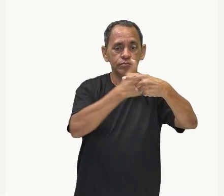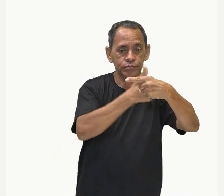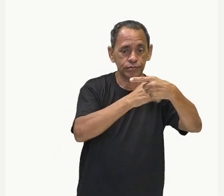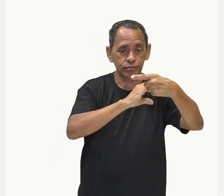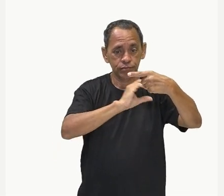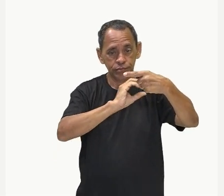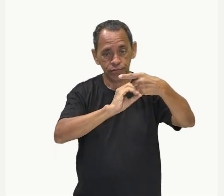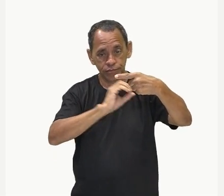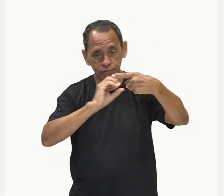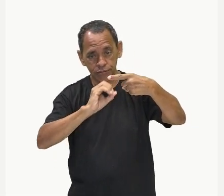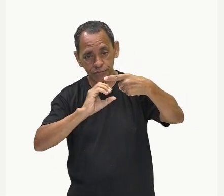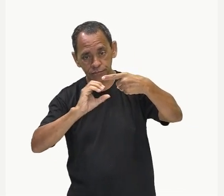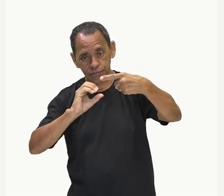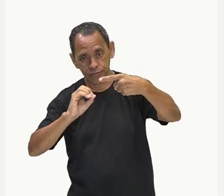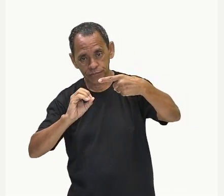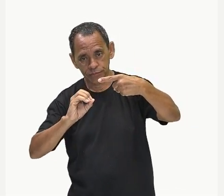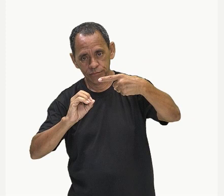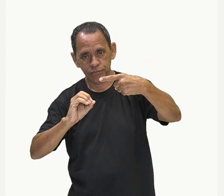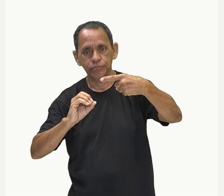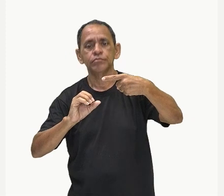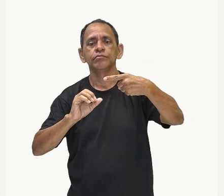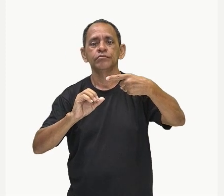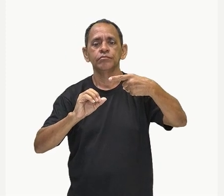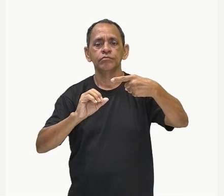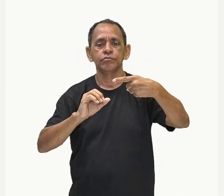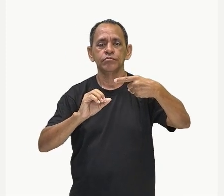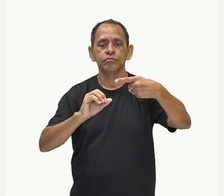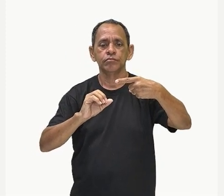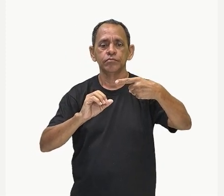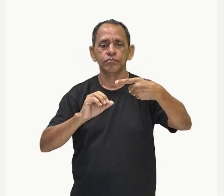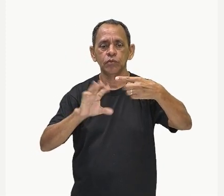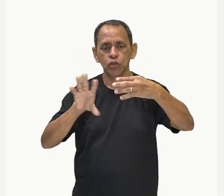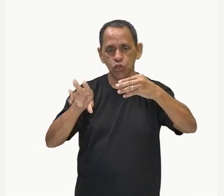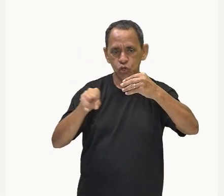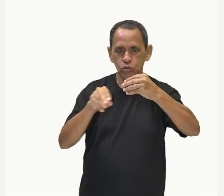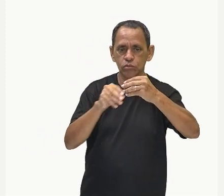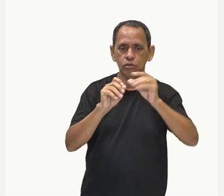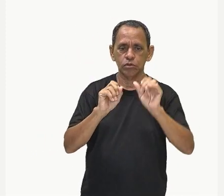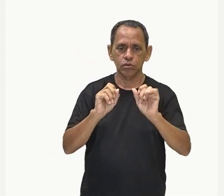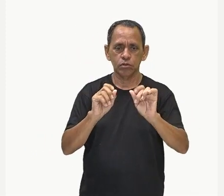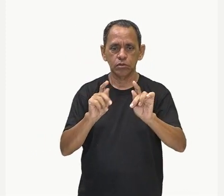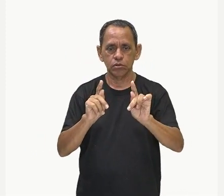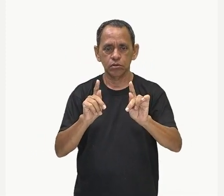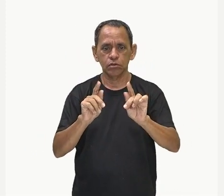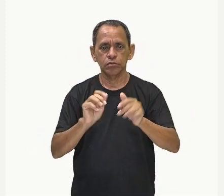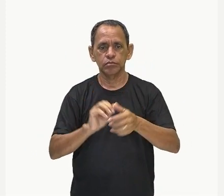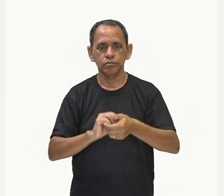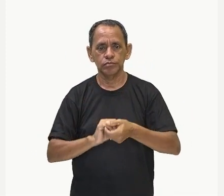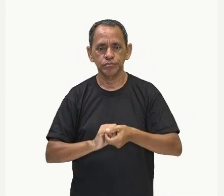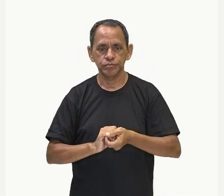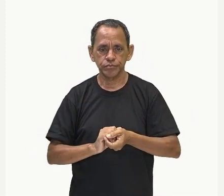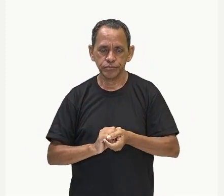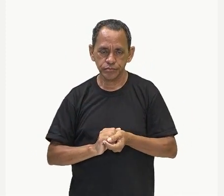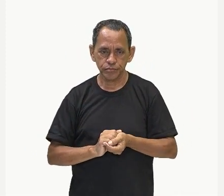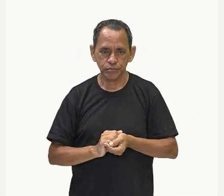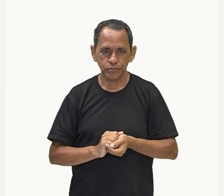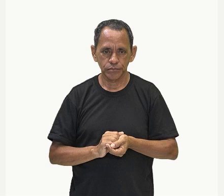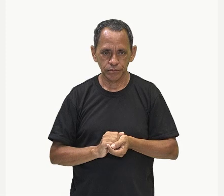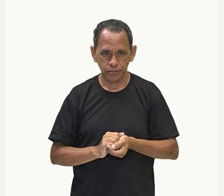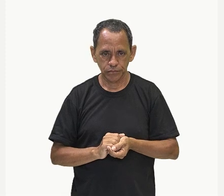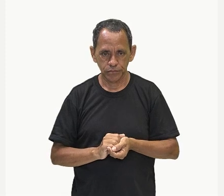acrescentar 3 zeros no meu denominador, fazendo com que o meu denominador seja igual